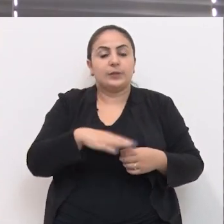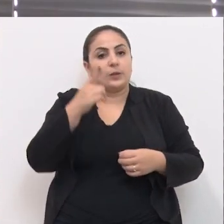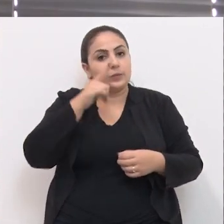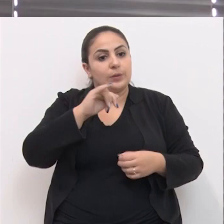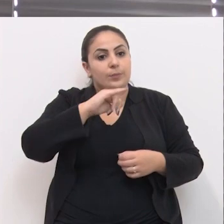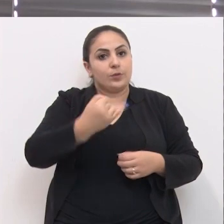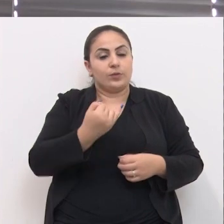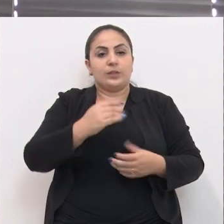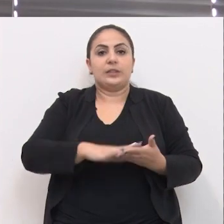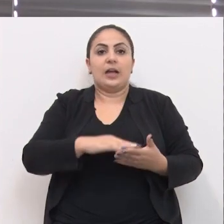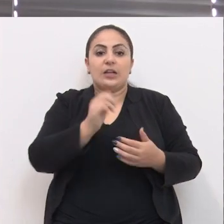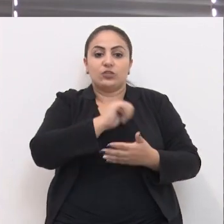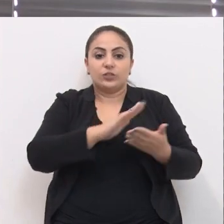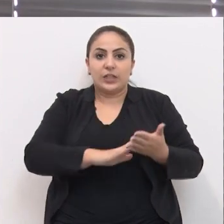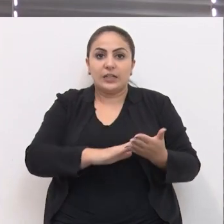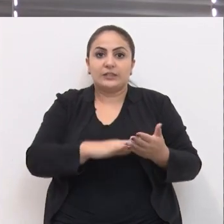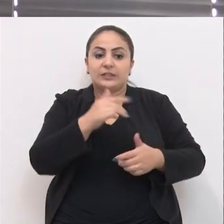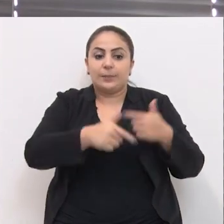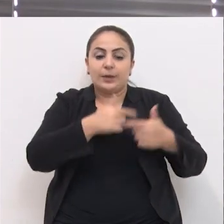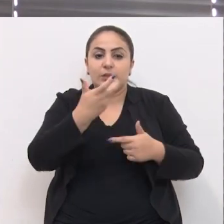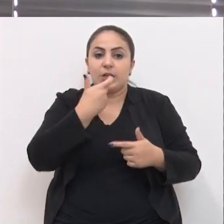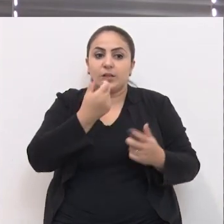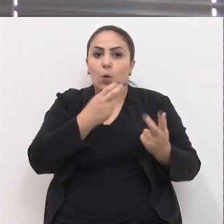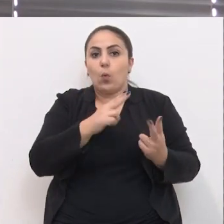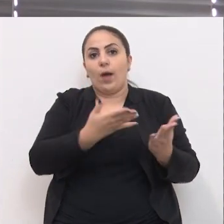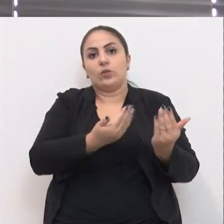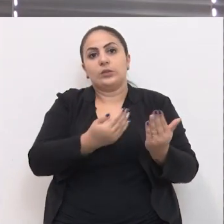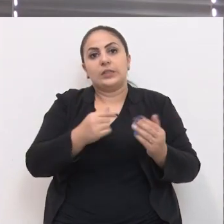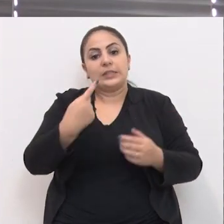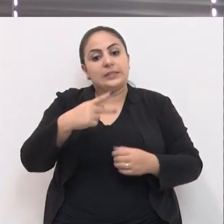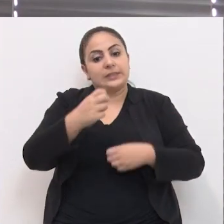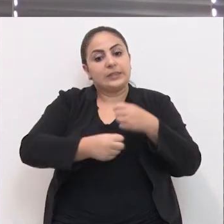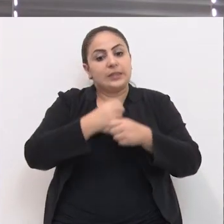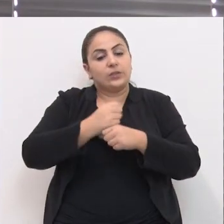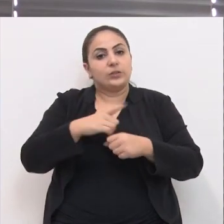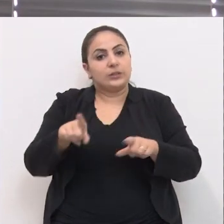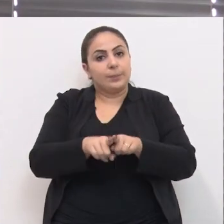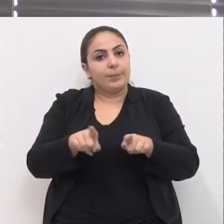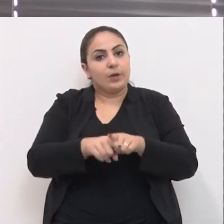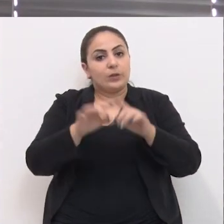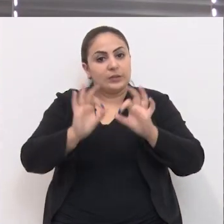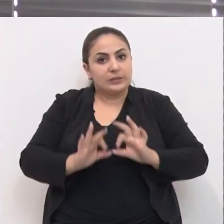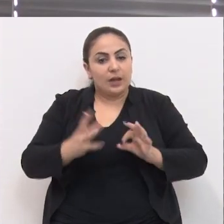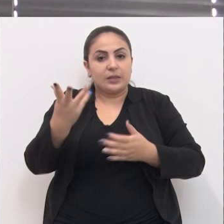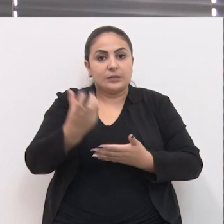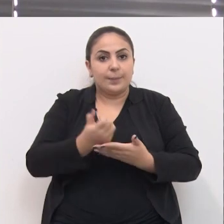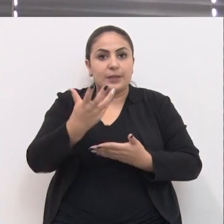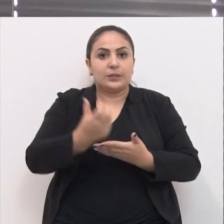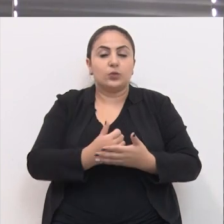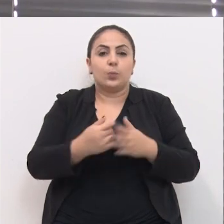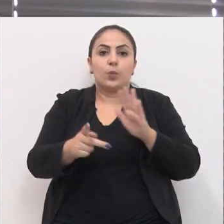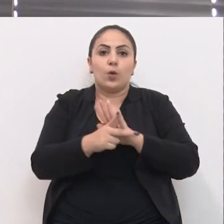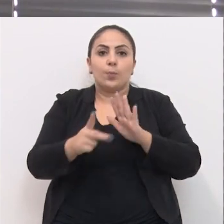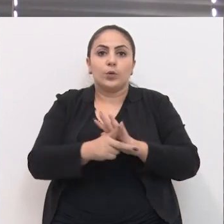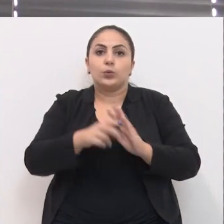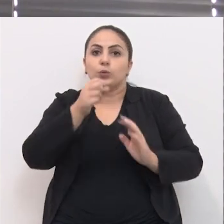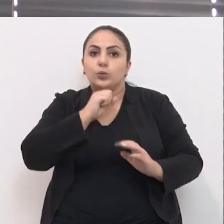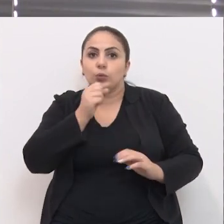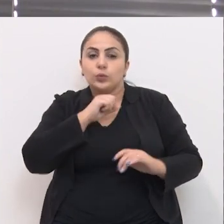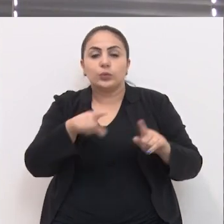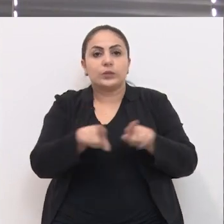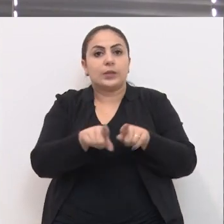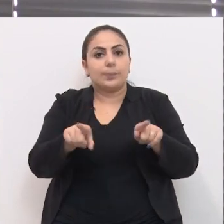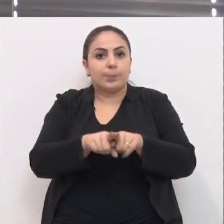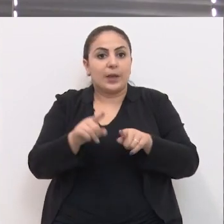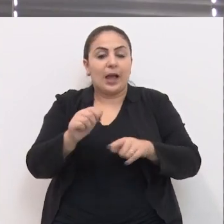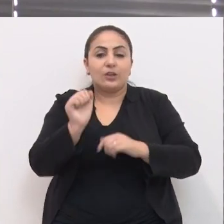que trabalham com crianças e adolescentes, e esse ano também está organizado e captando recursos do Fundo Municipal do Idoso, né? Então